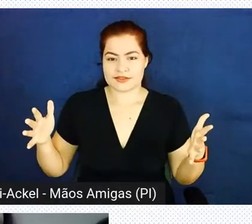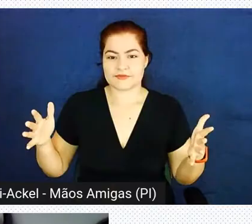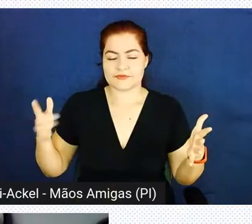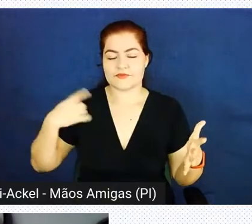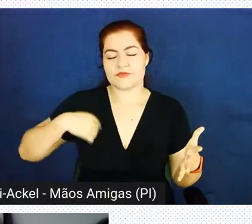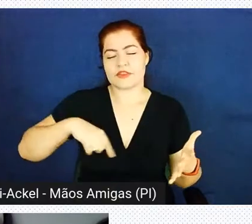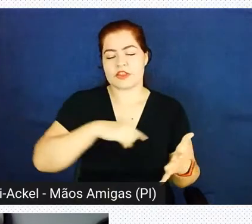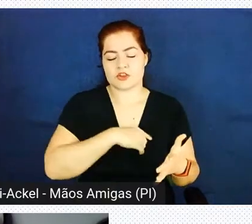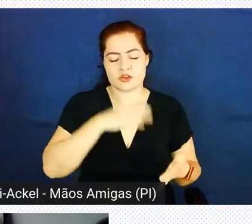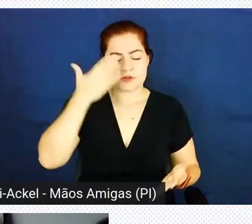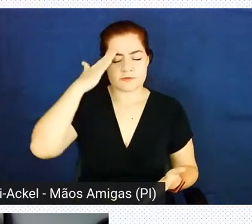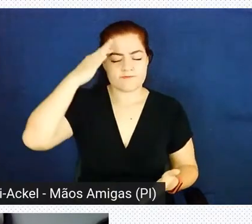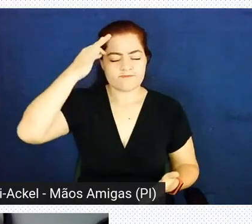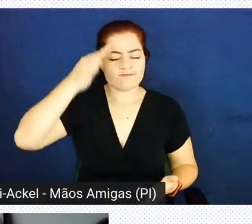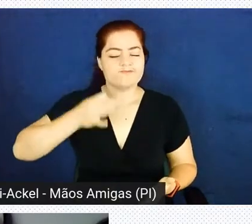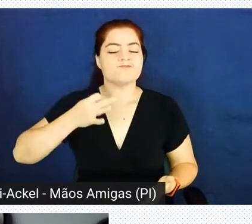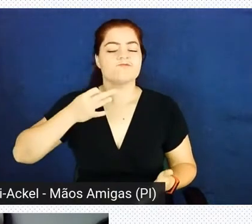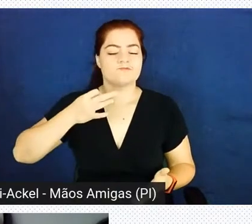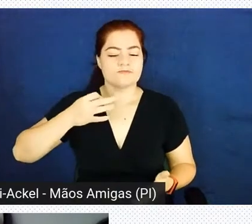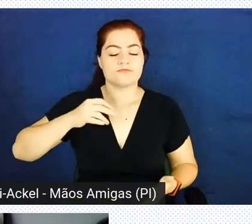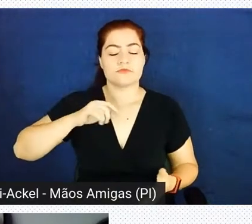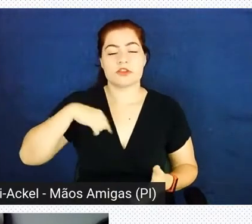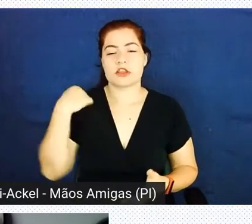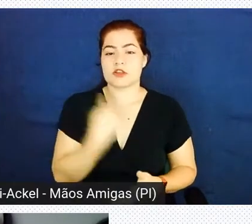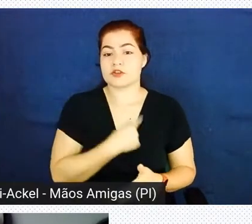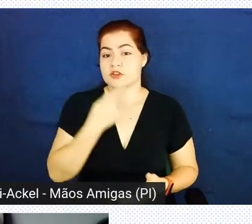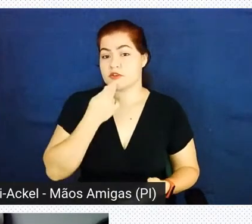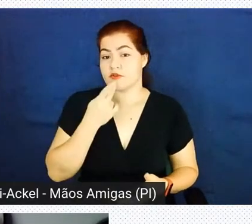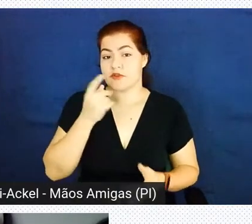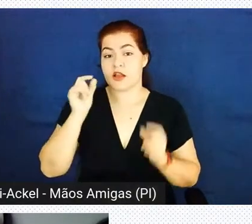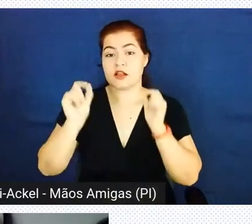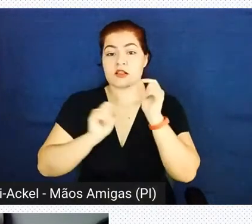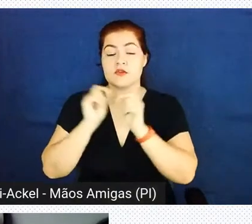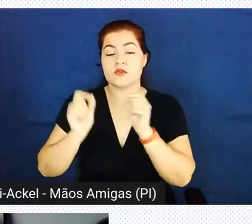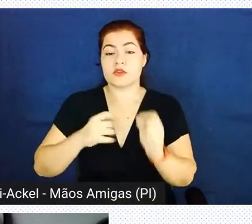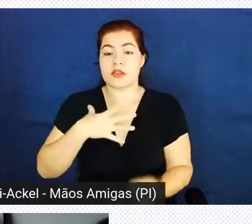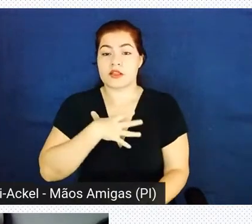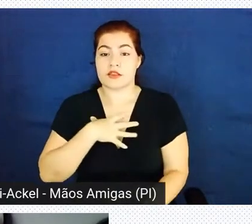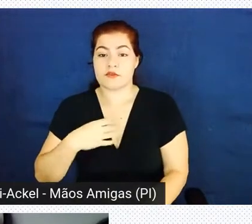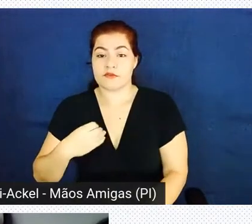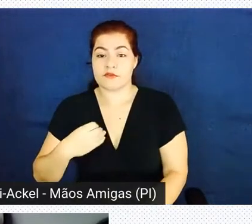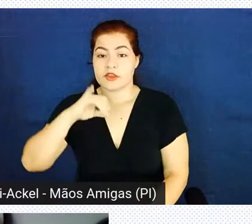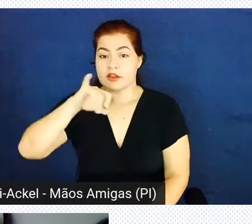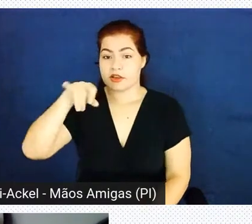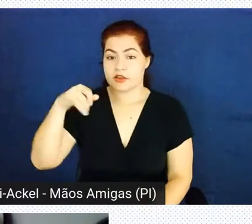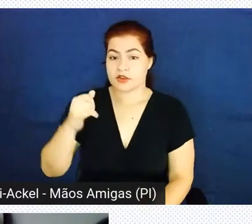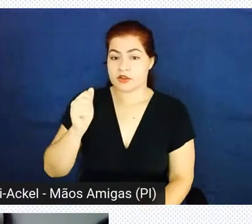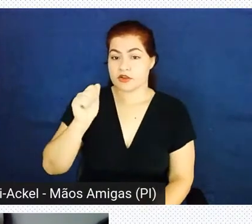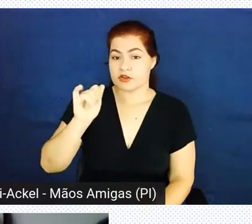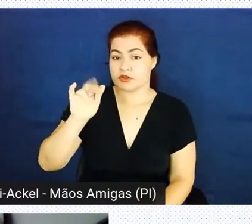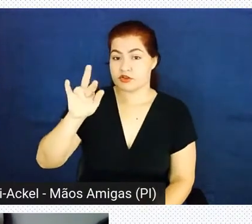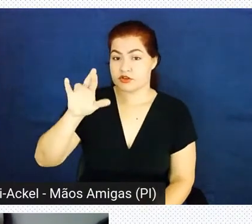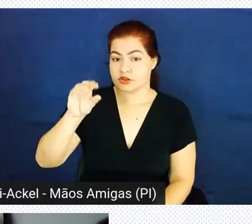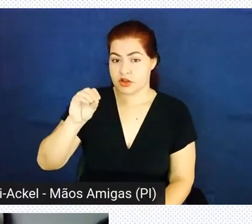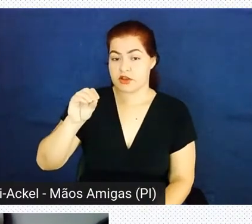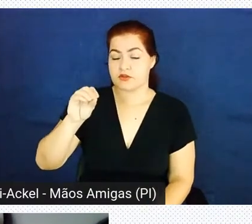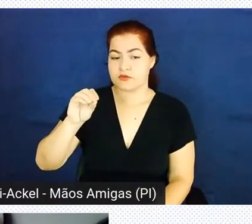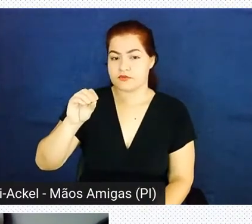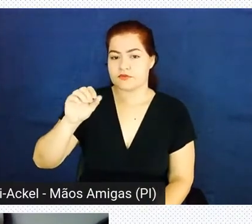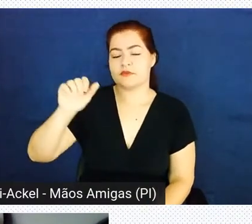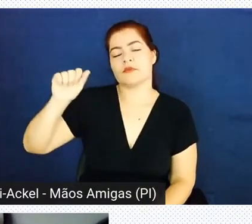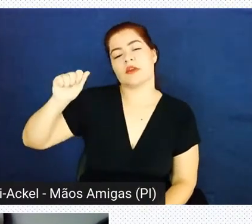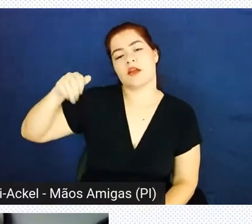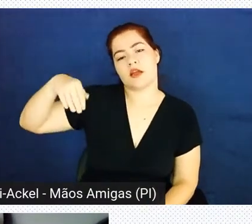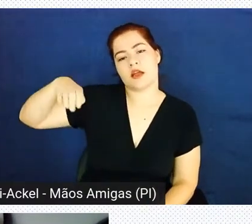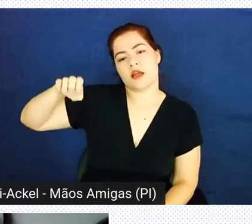vai compreender, a gente vai falar exatamente da filha de Jairo. E Amélia Rodrigues começa dizendo